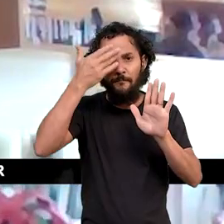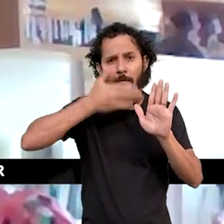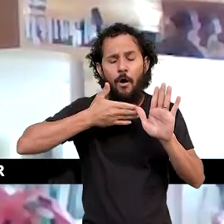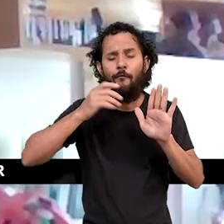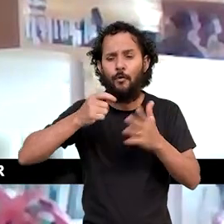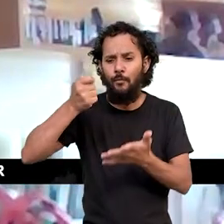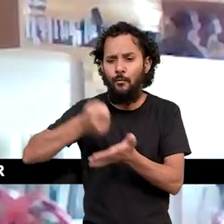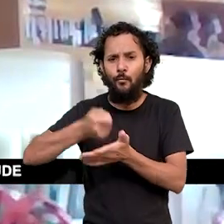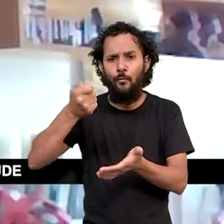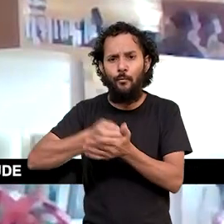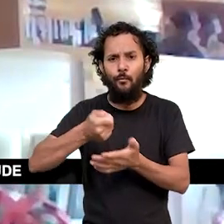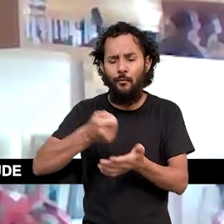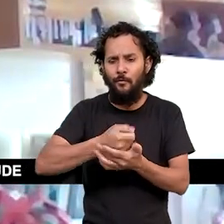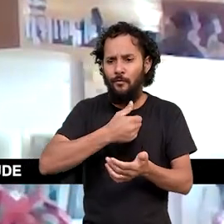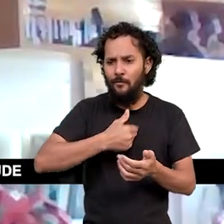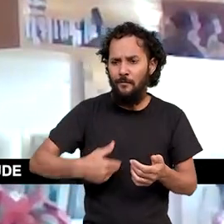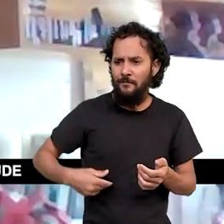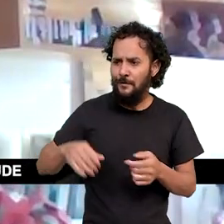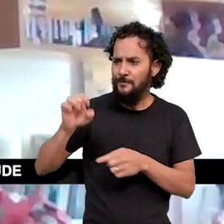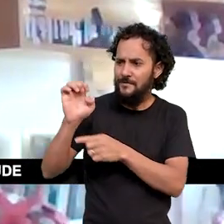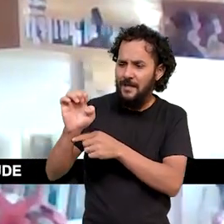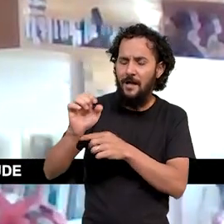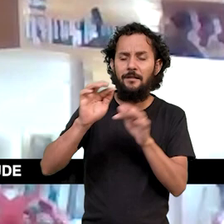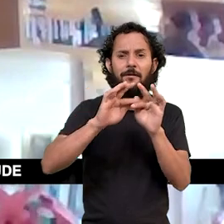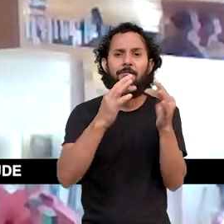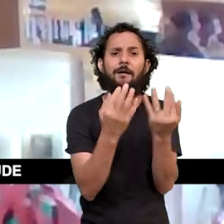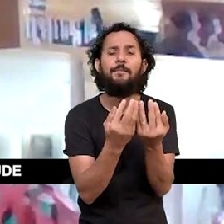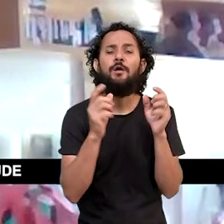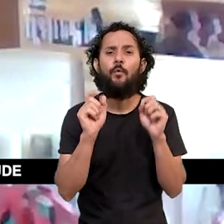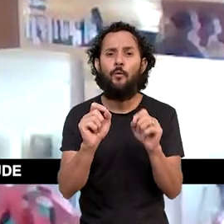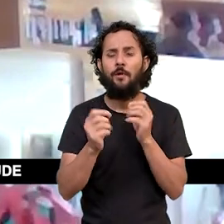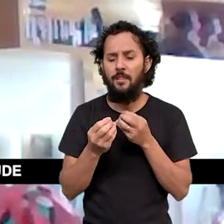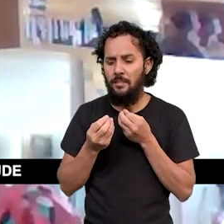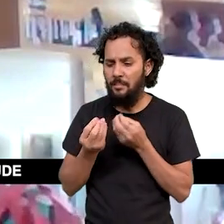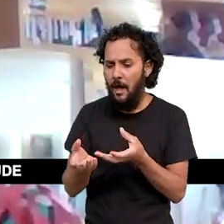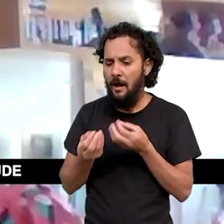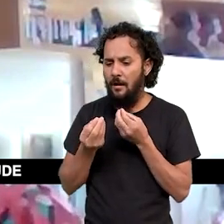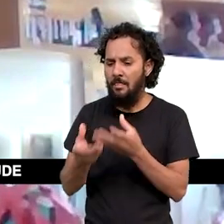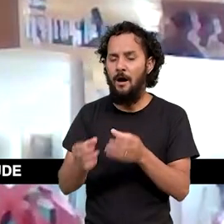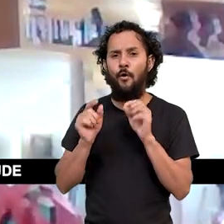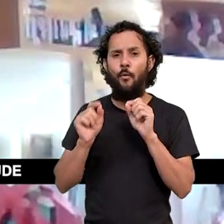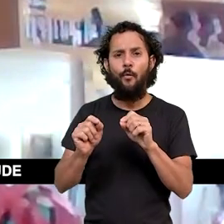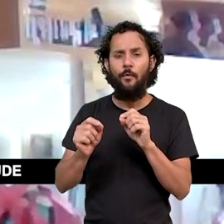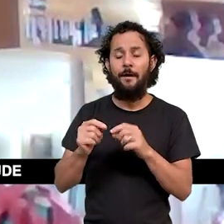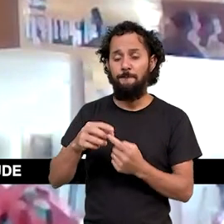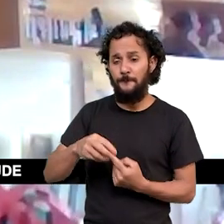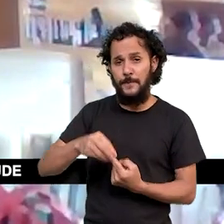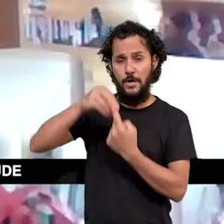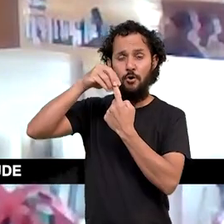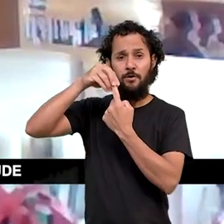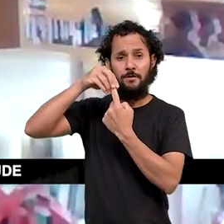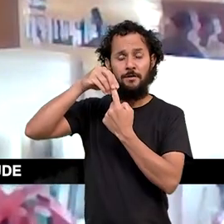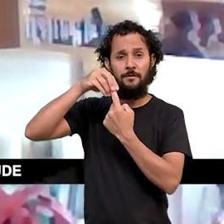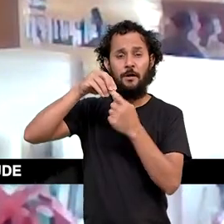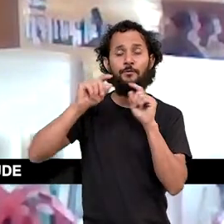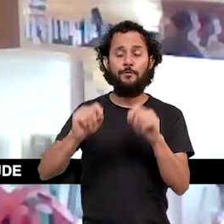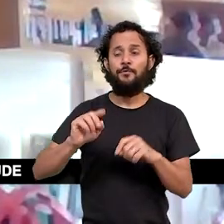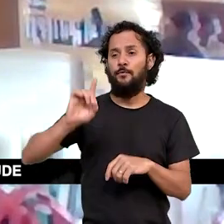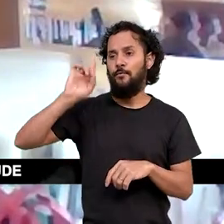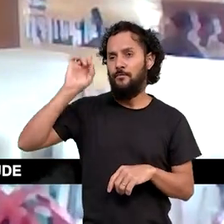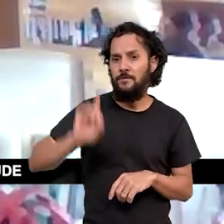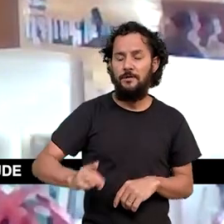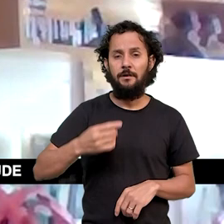evidencia o dever do Estado e da família em garantir com absoluta prioridade